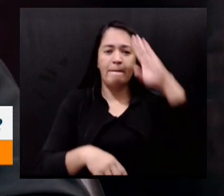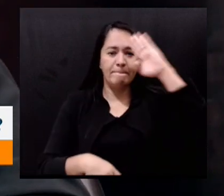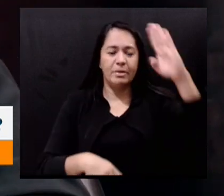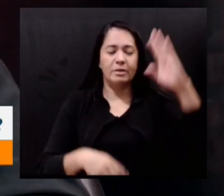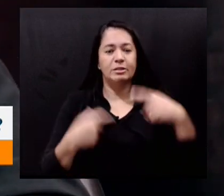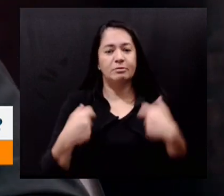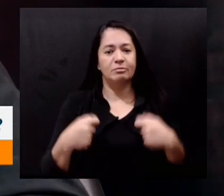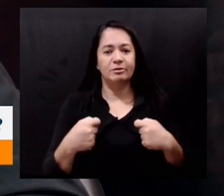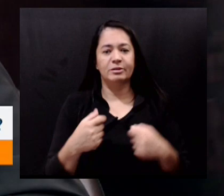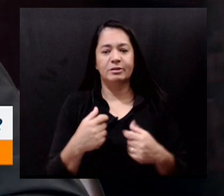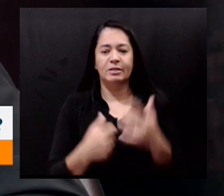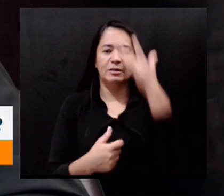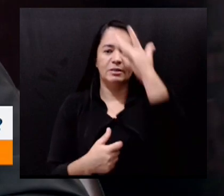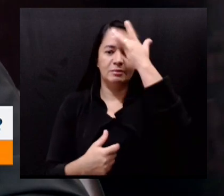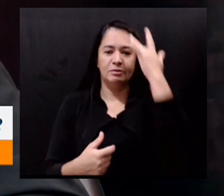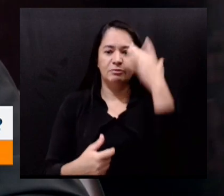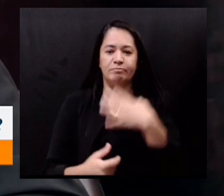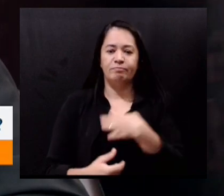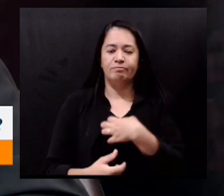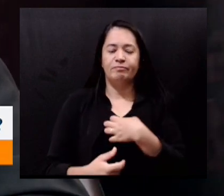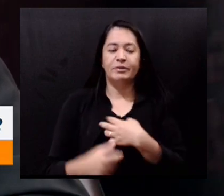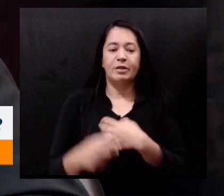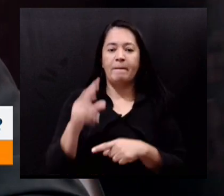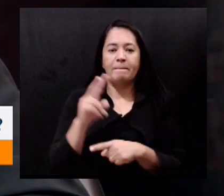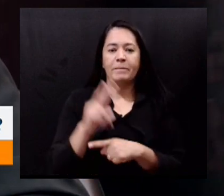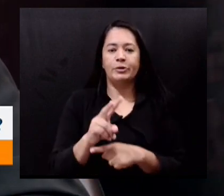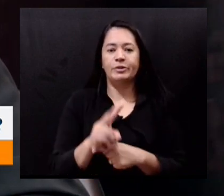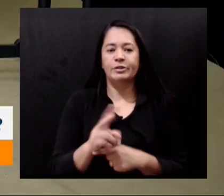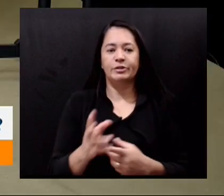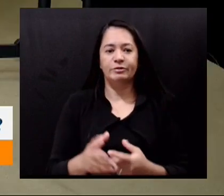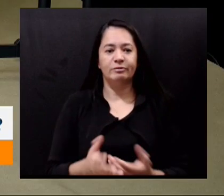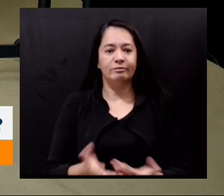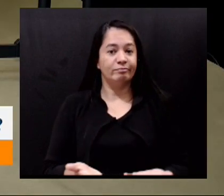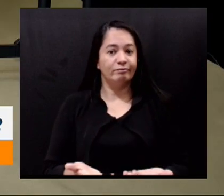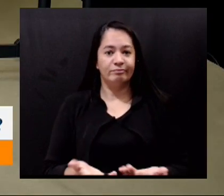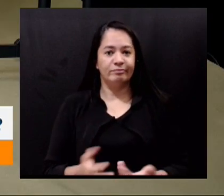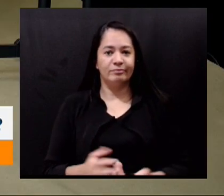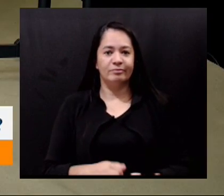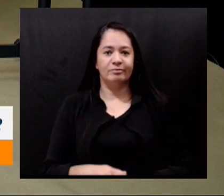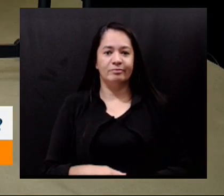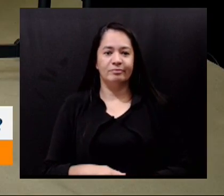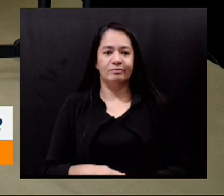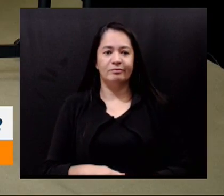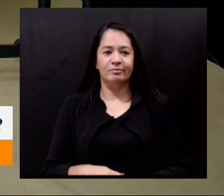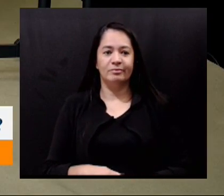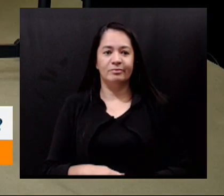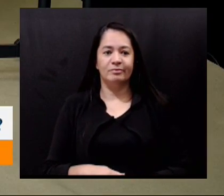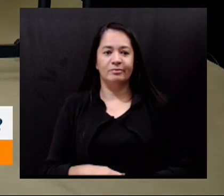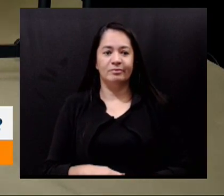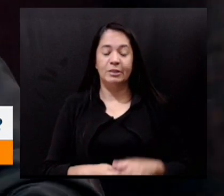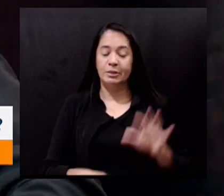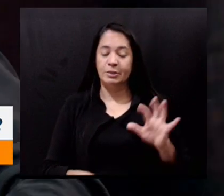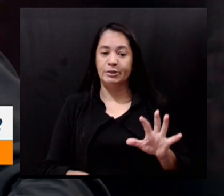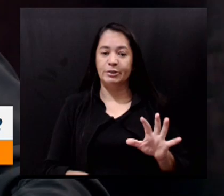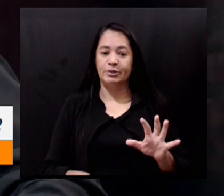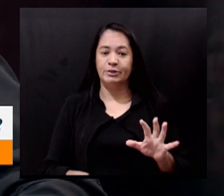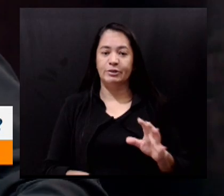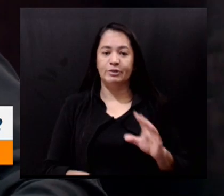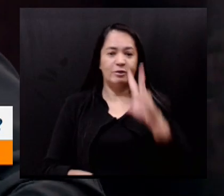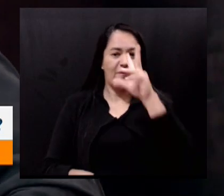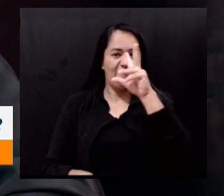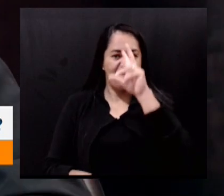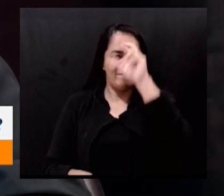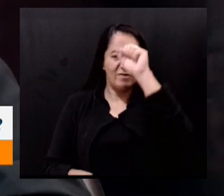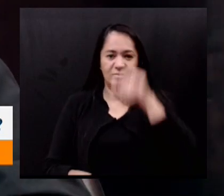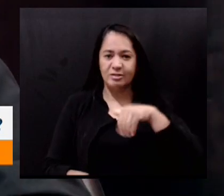sentem, protegidas, Uau! né, Uhum. e isso dá mais força, acho que